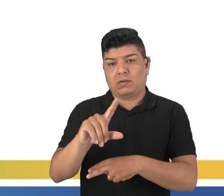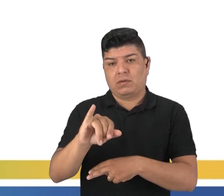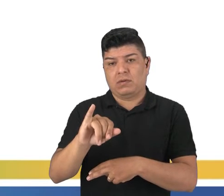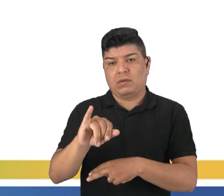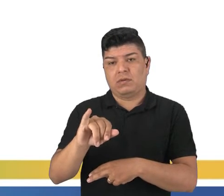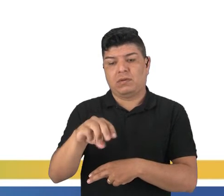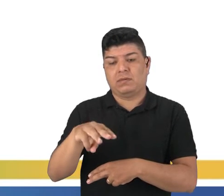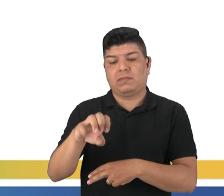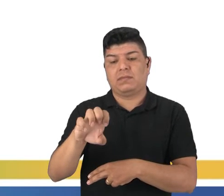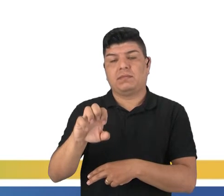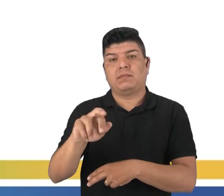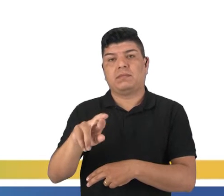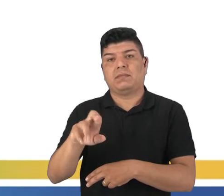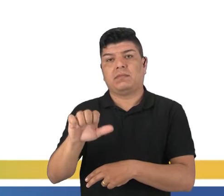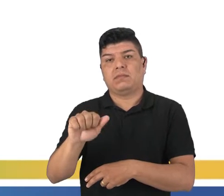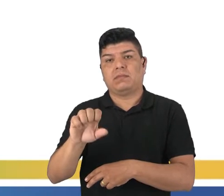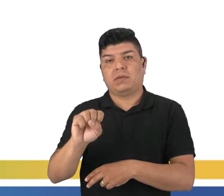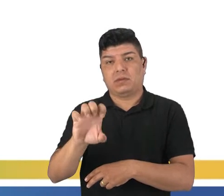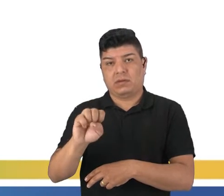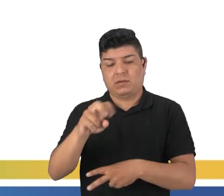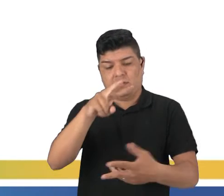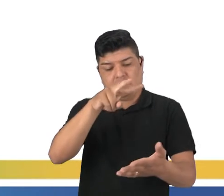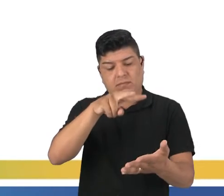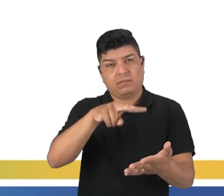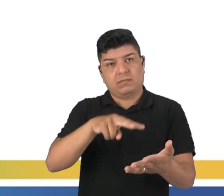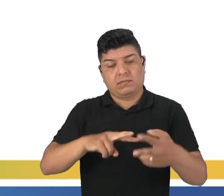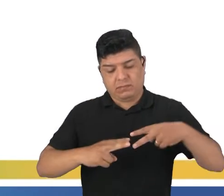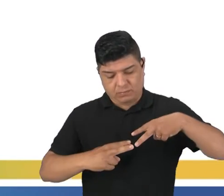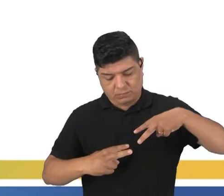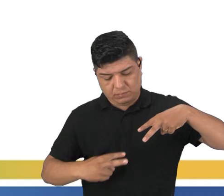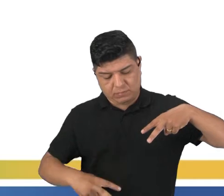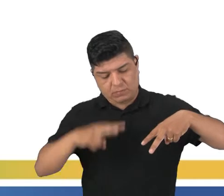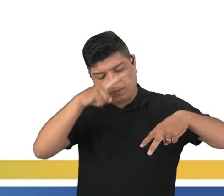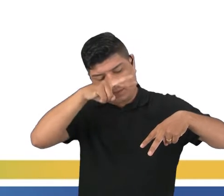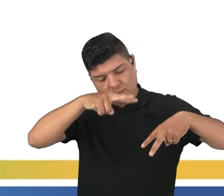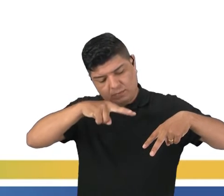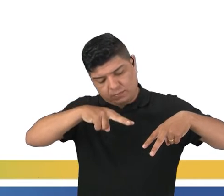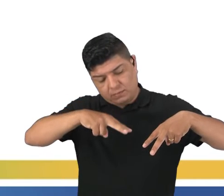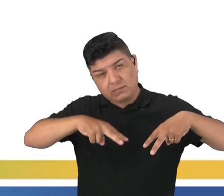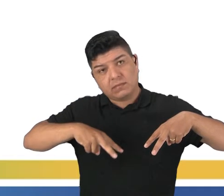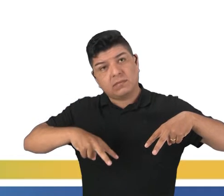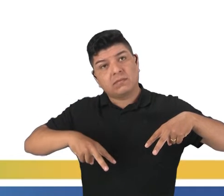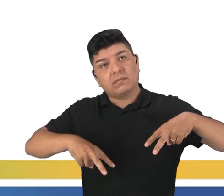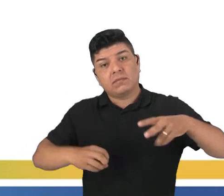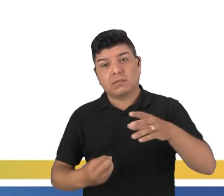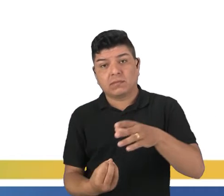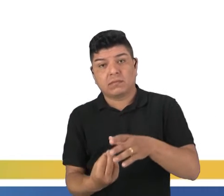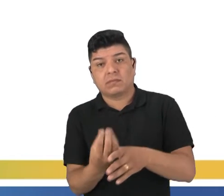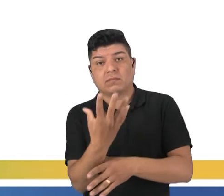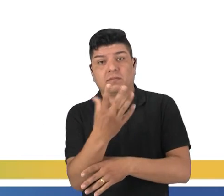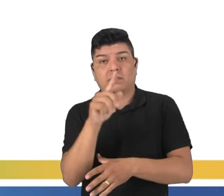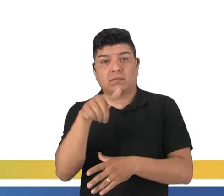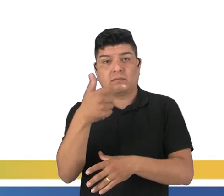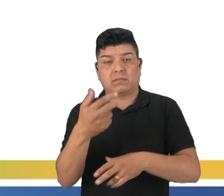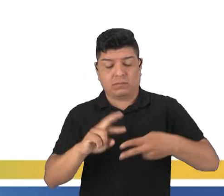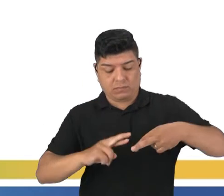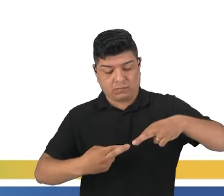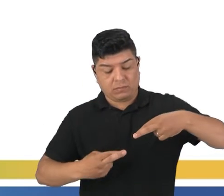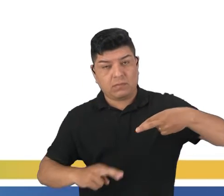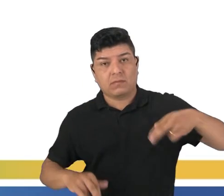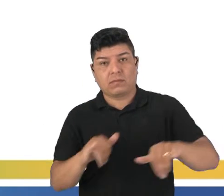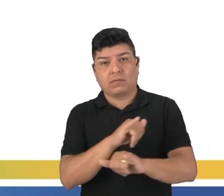vai fazer essa leitura, né, dessa fita de DNA e vai se formar o nosso